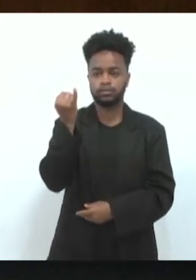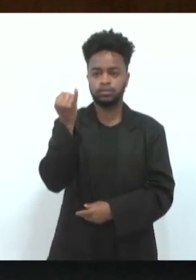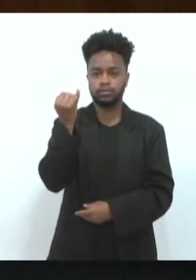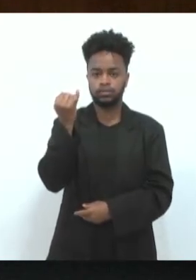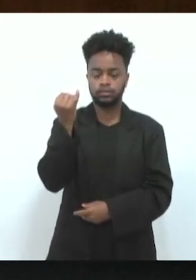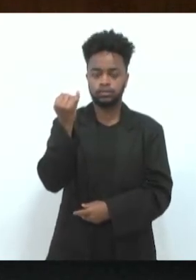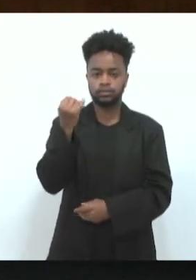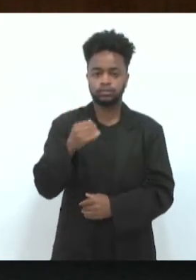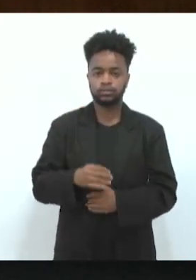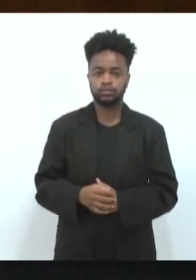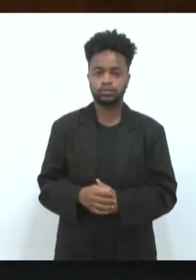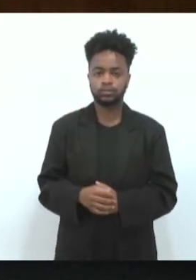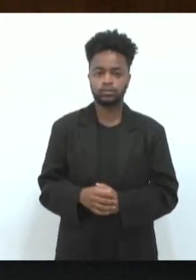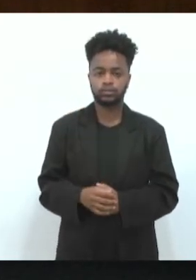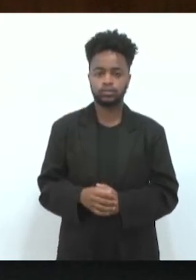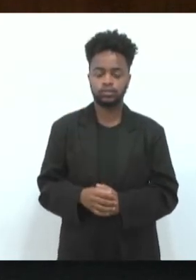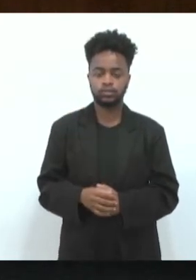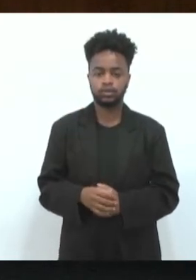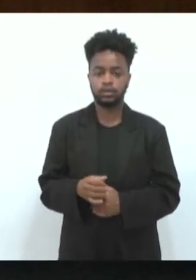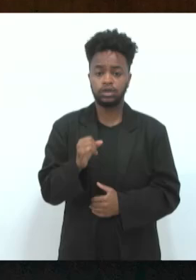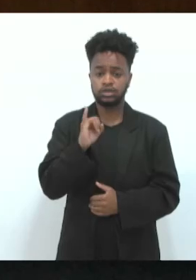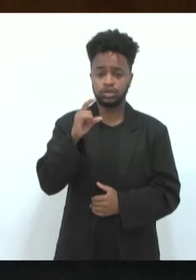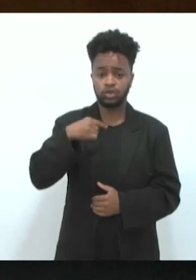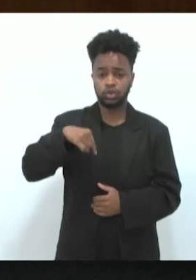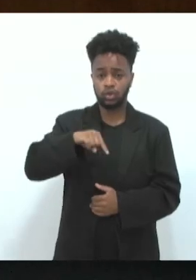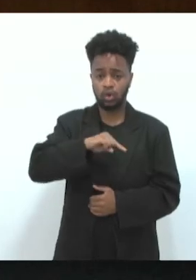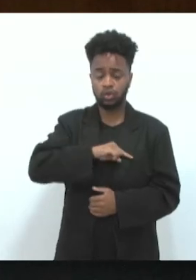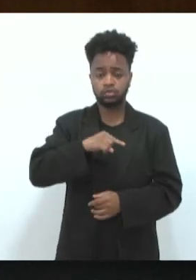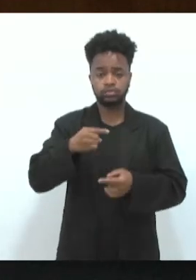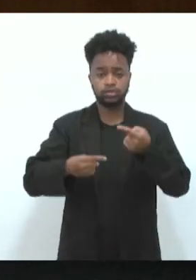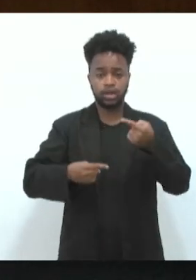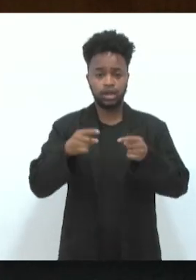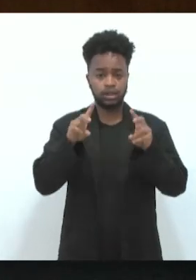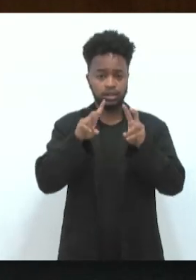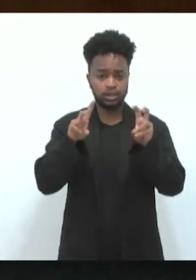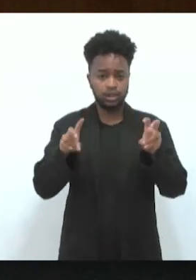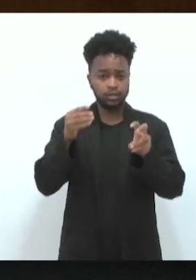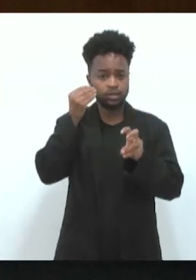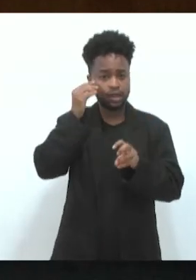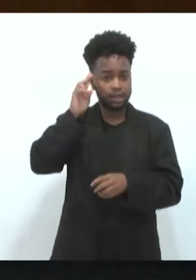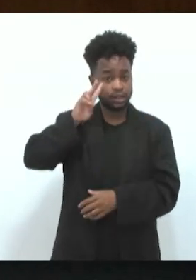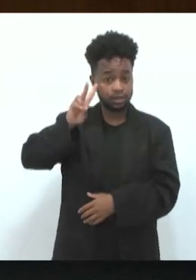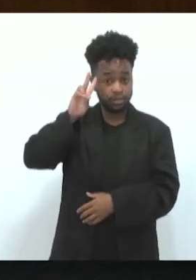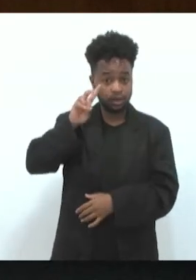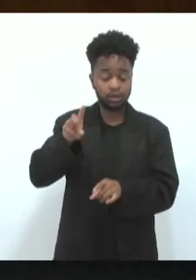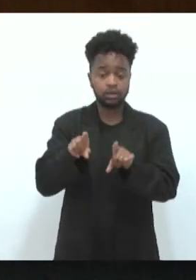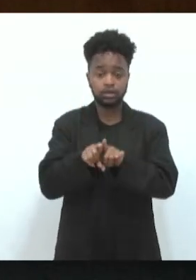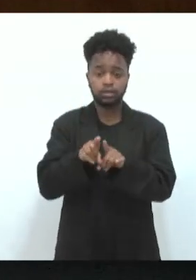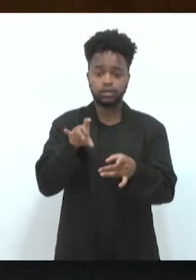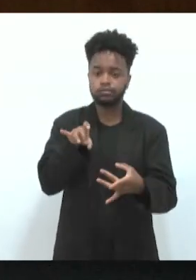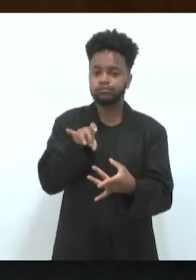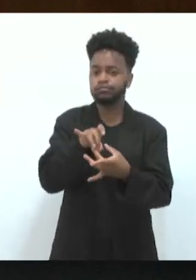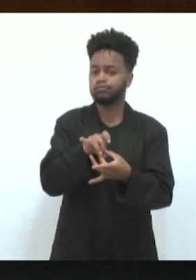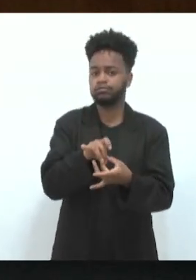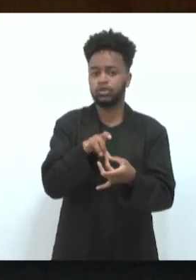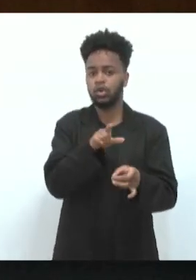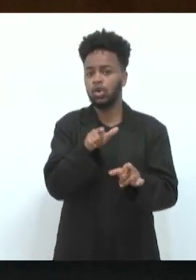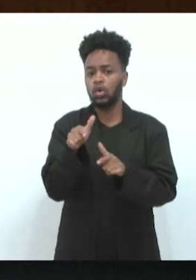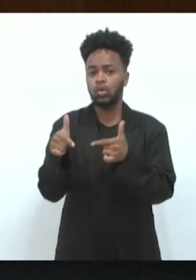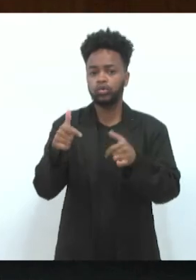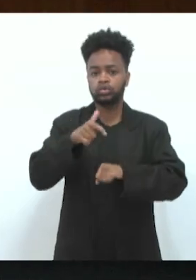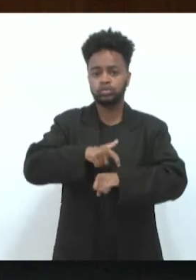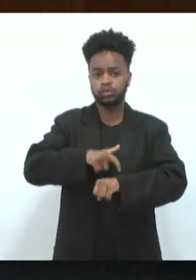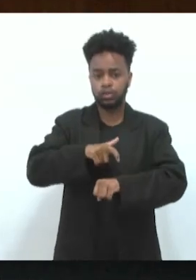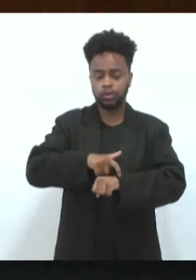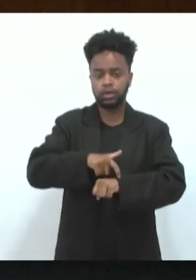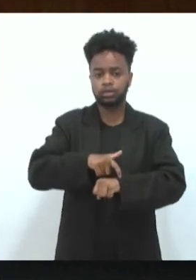nós fortalecemos esse tema, de trazer a memória, traz também consigo muitos episódios